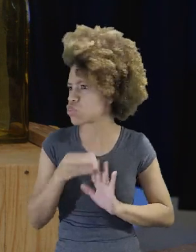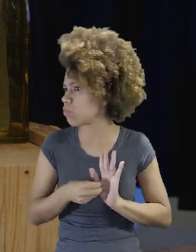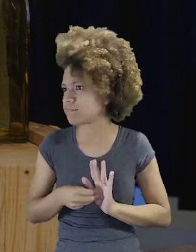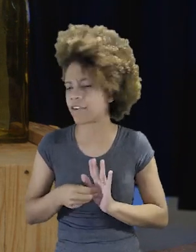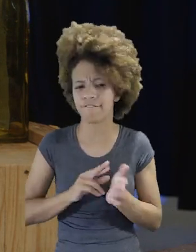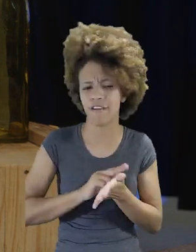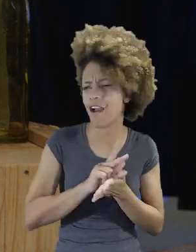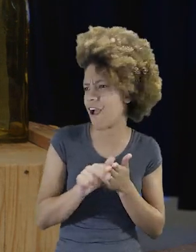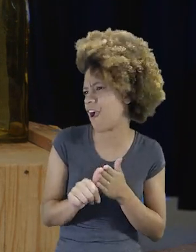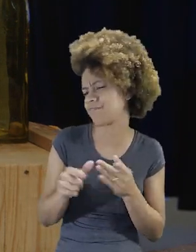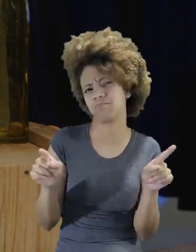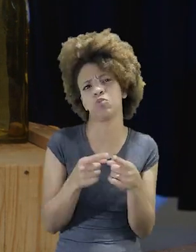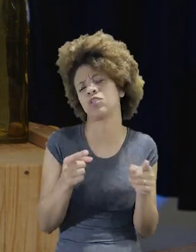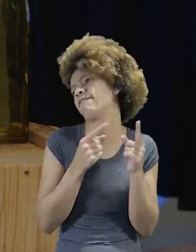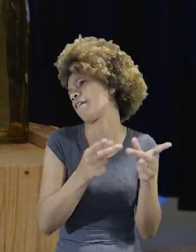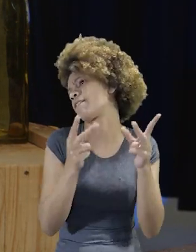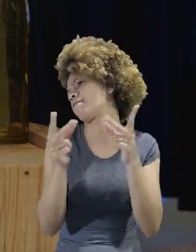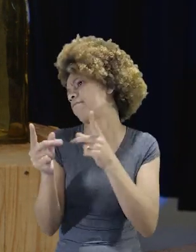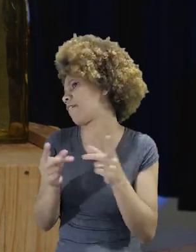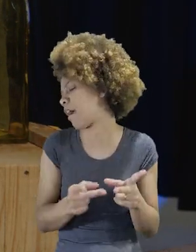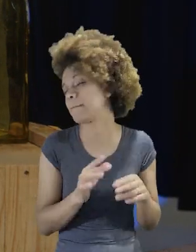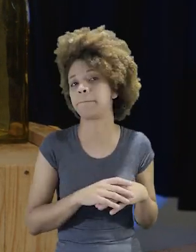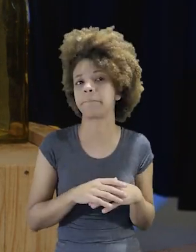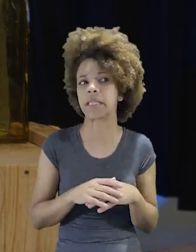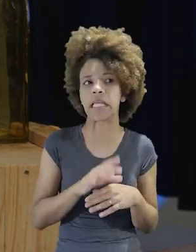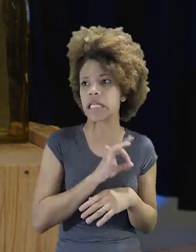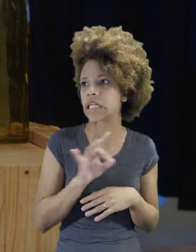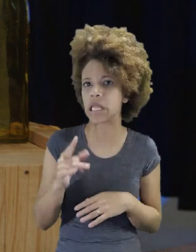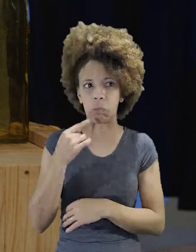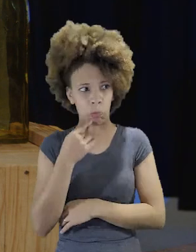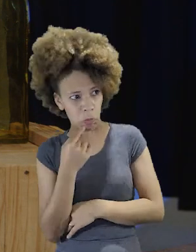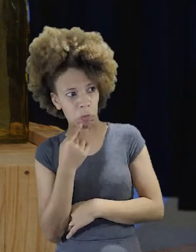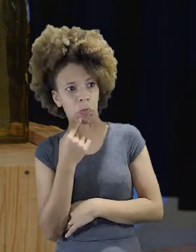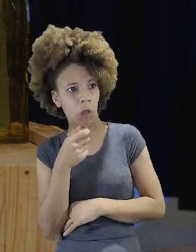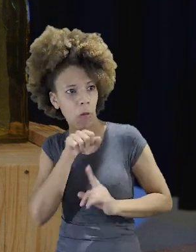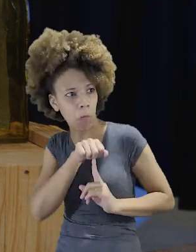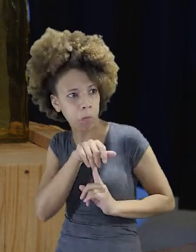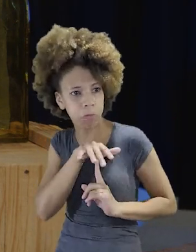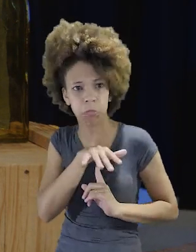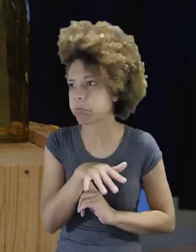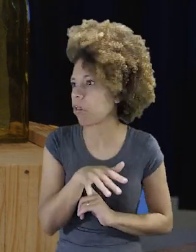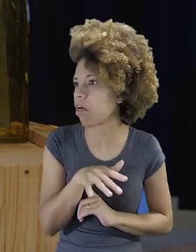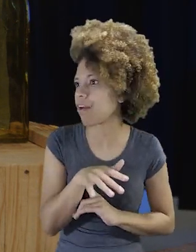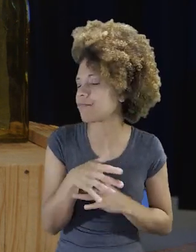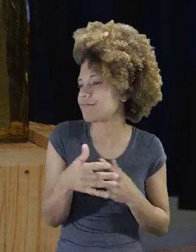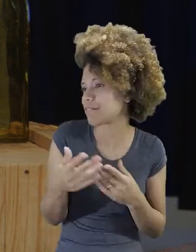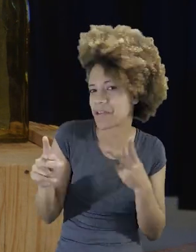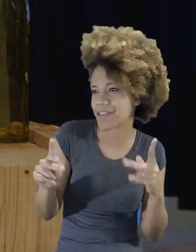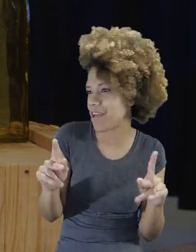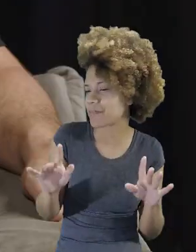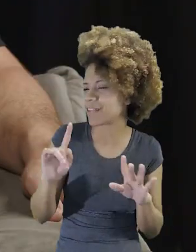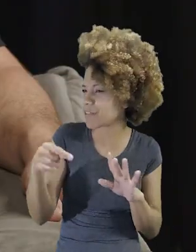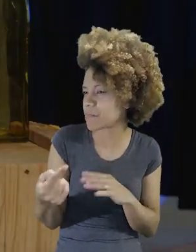muitas muito Muitas cópias do primeiro disco de cada um E aí os cara fala cara os caras tomaram o rap para eles